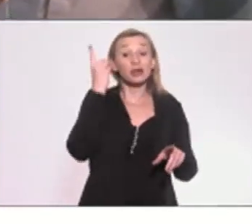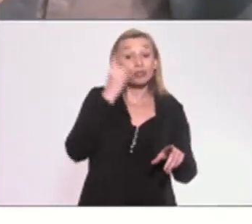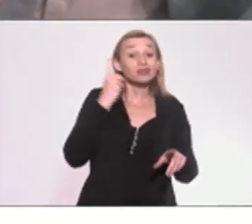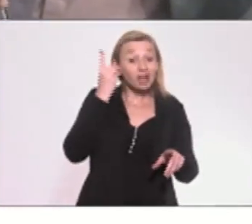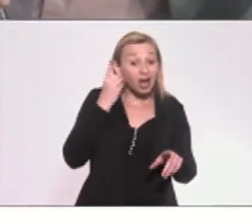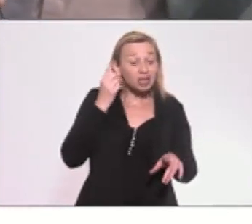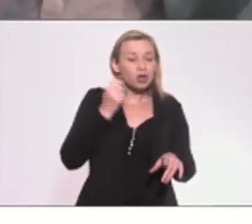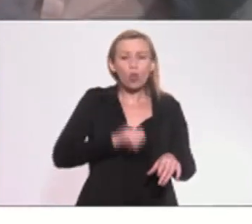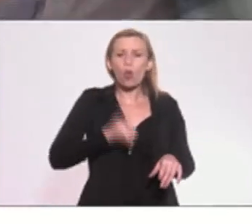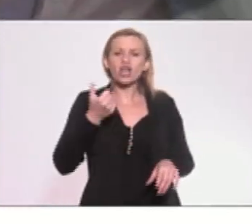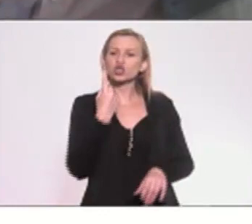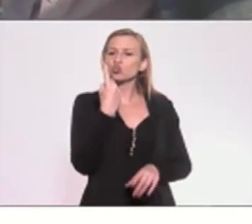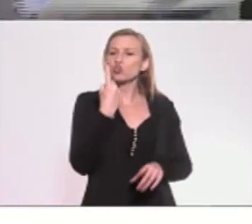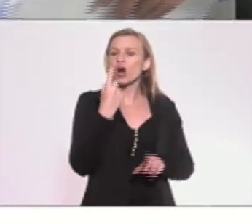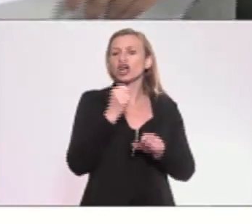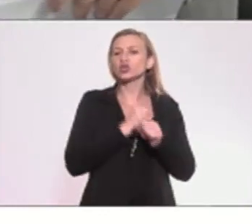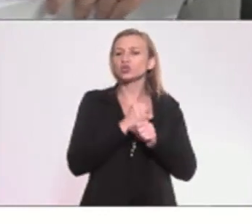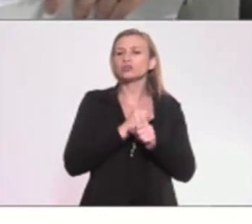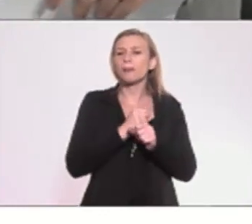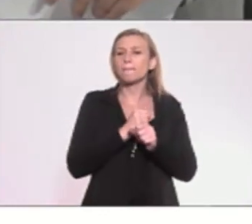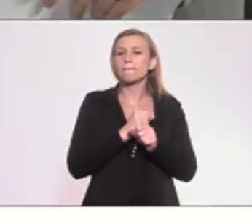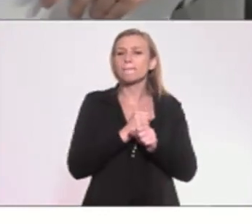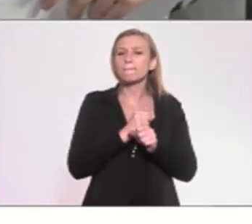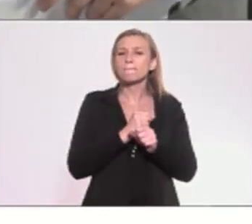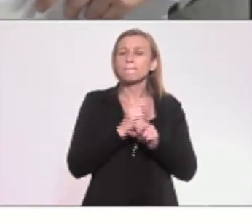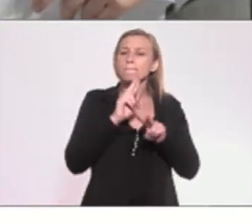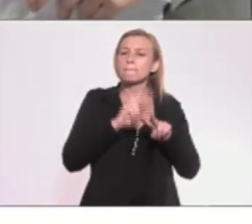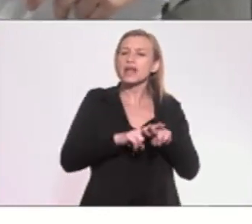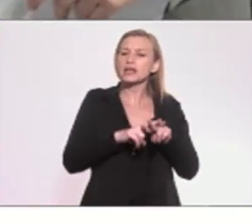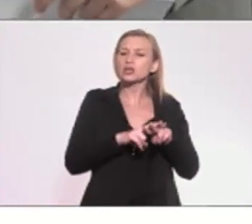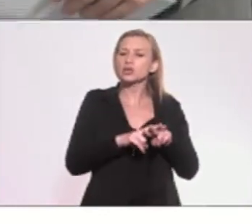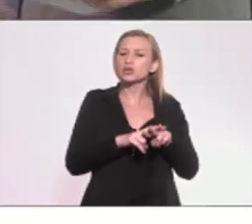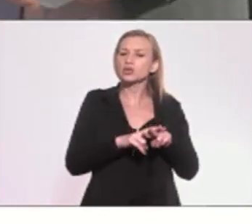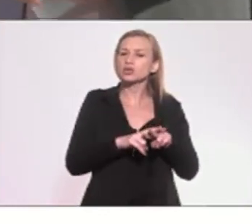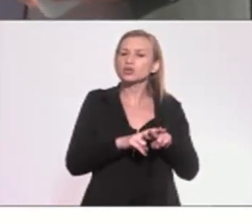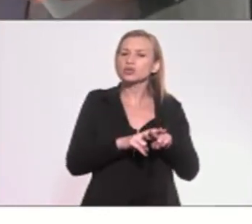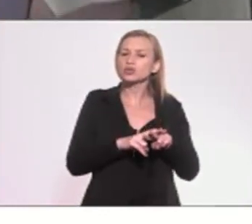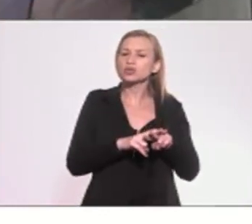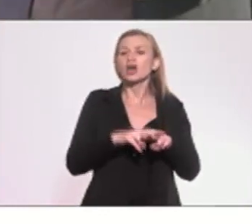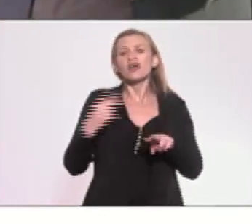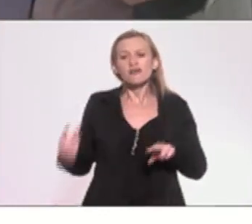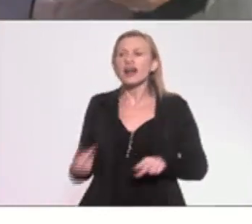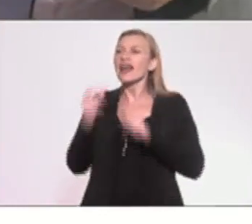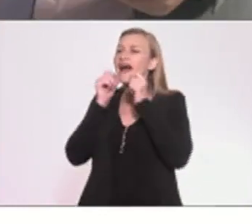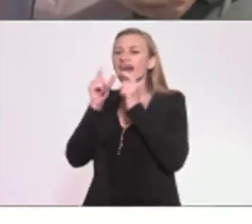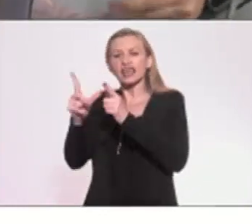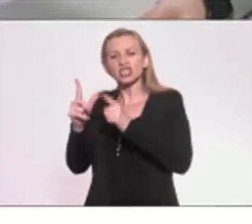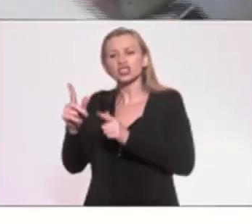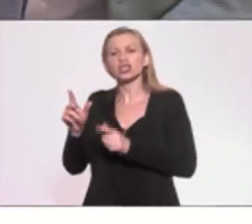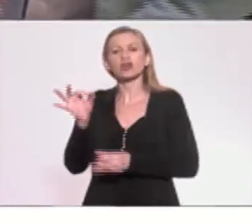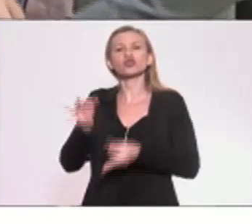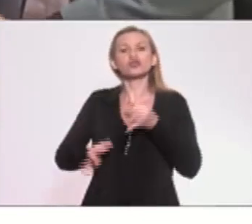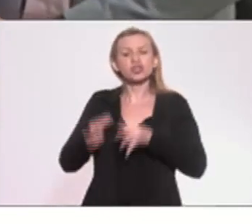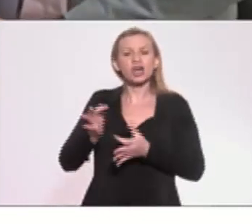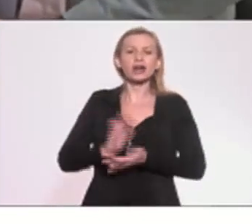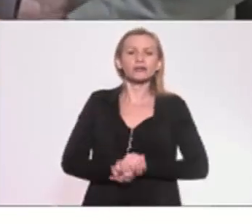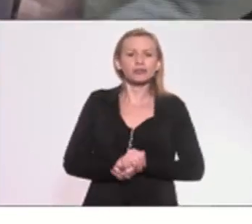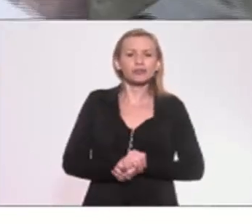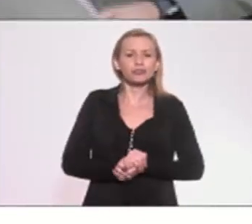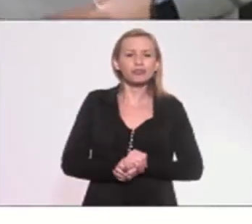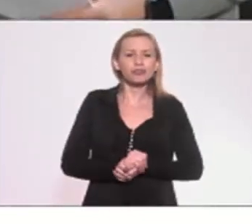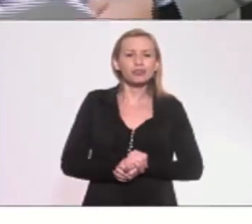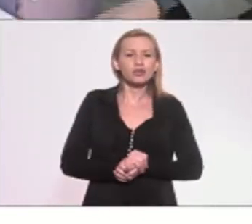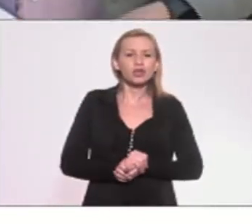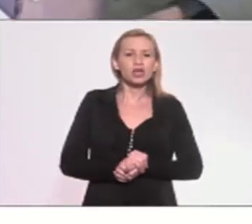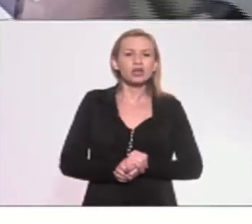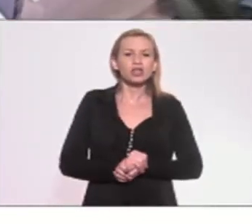ano presos. E aqui vale a crítica ao judiciário, porque não tem